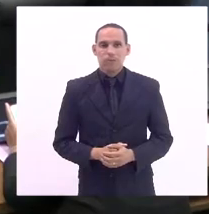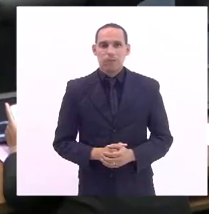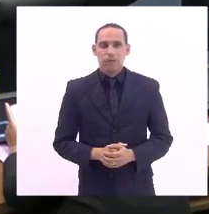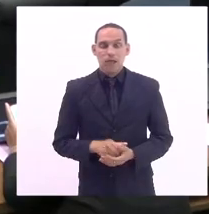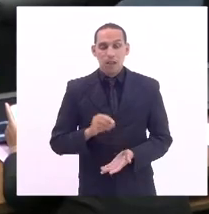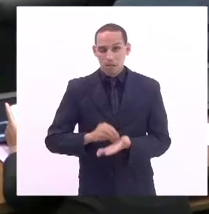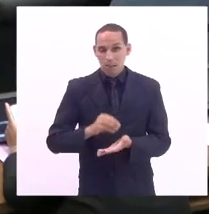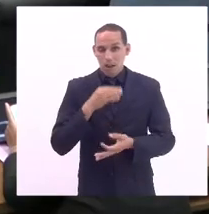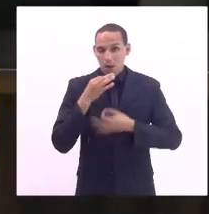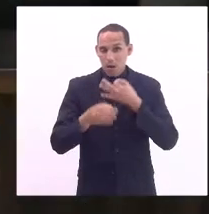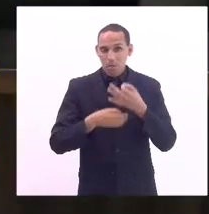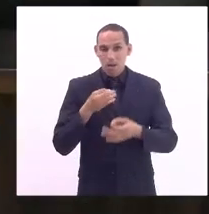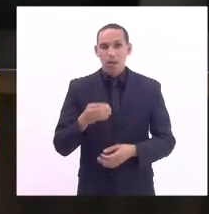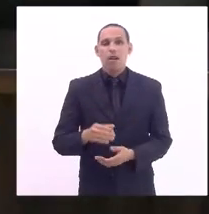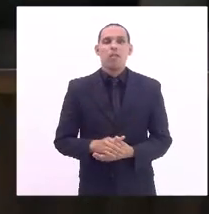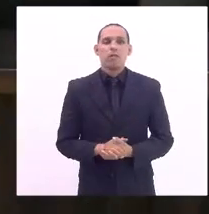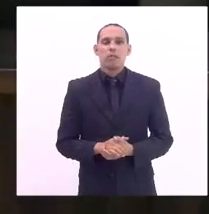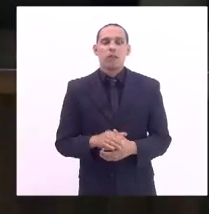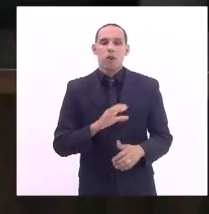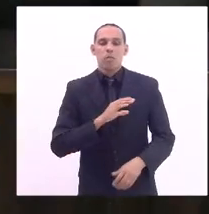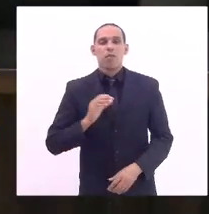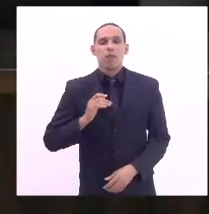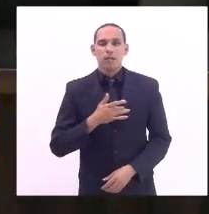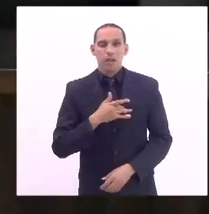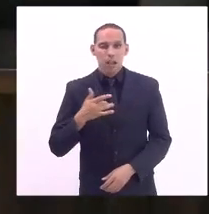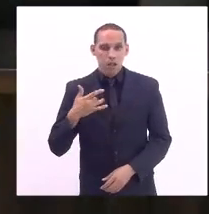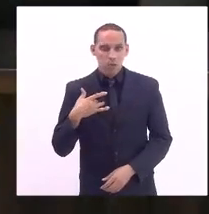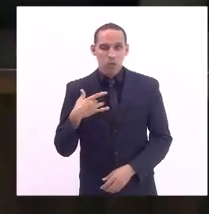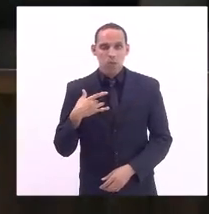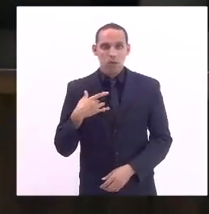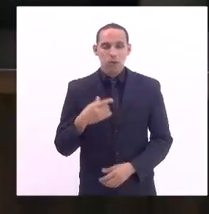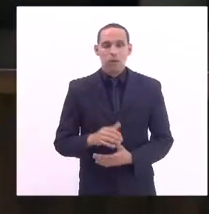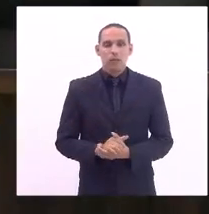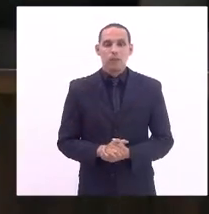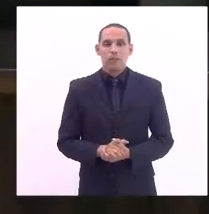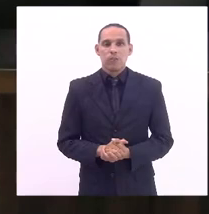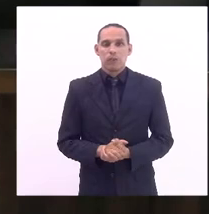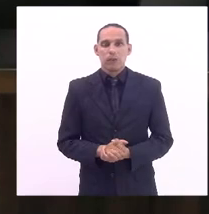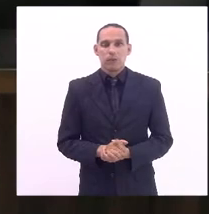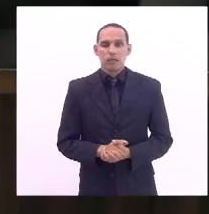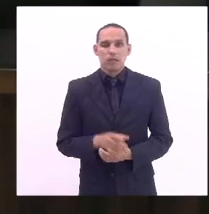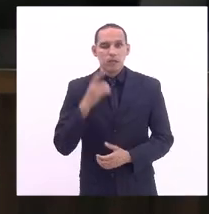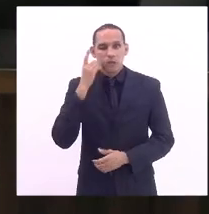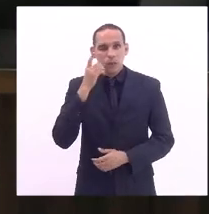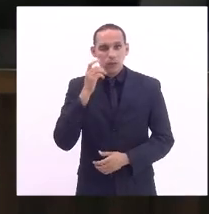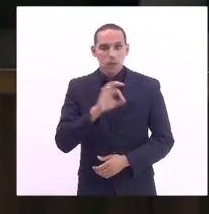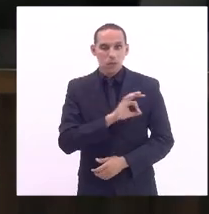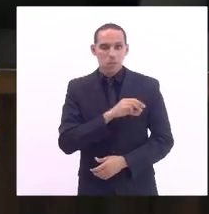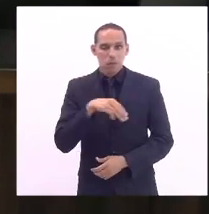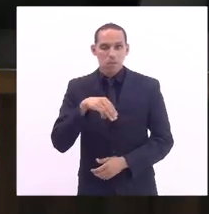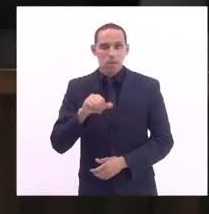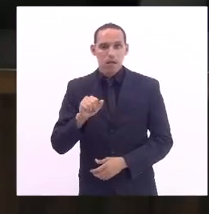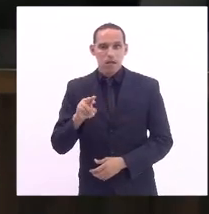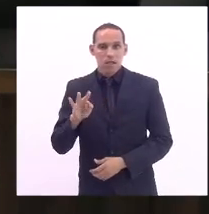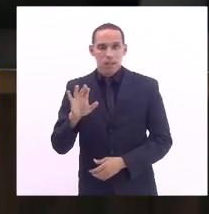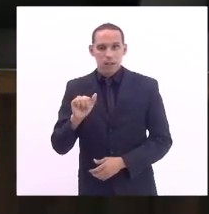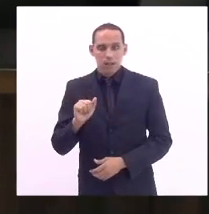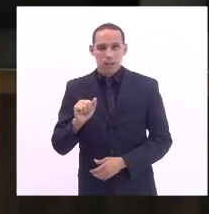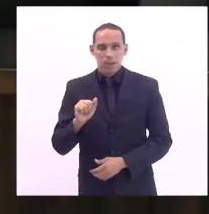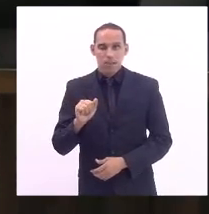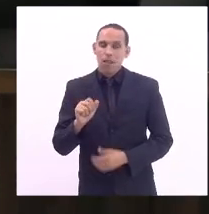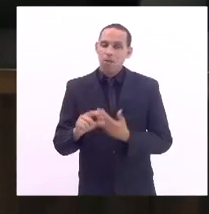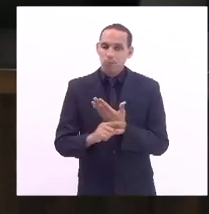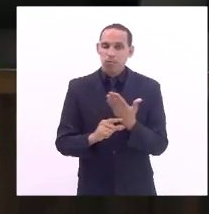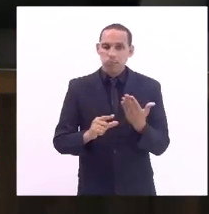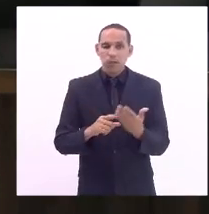Pendendo de pareceres das comissões de saúde e orçamento. Para emitir parecer pela Comissão de Saúde, deputada Marta Rocha, que é